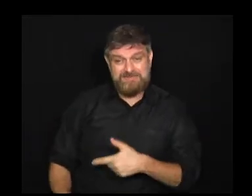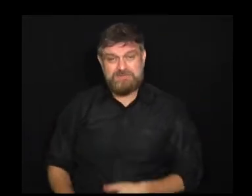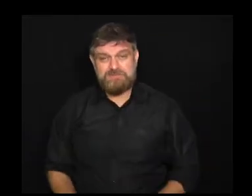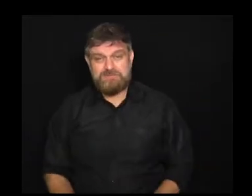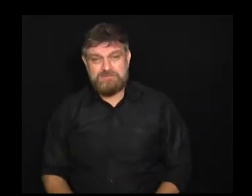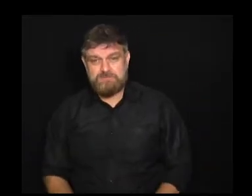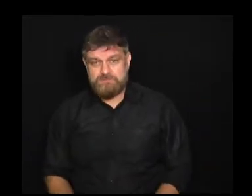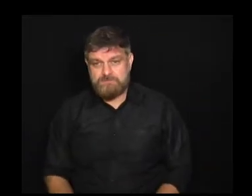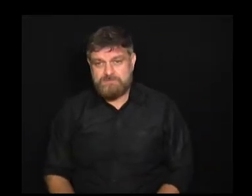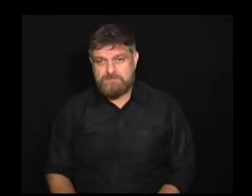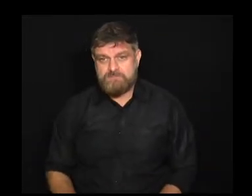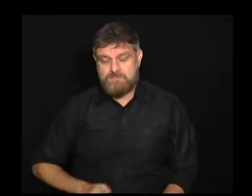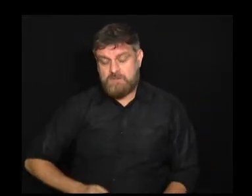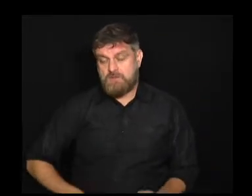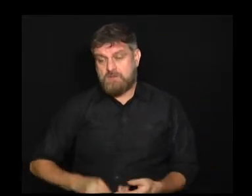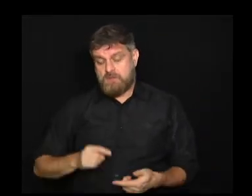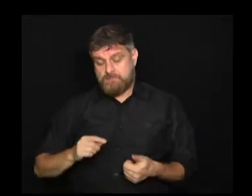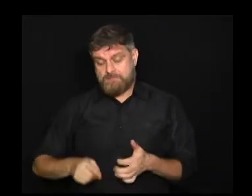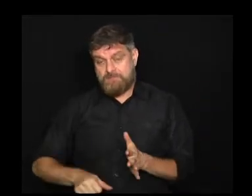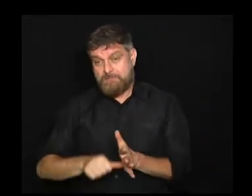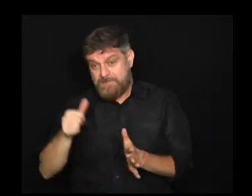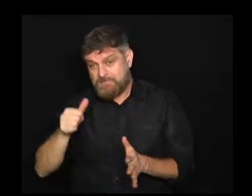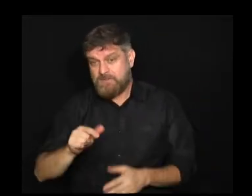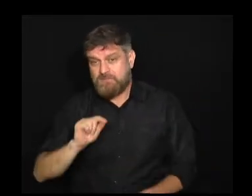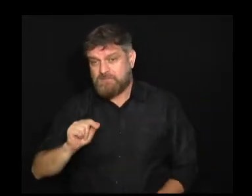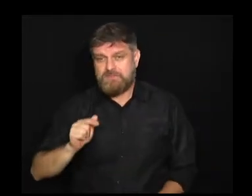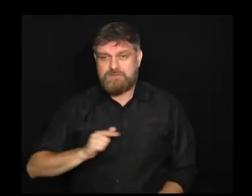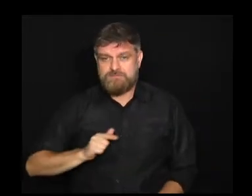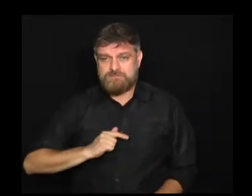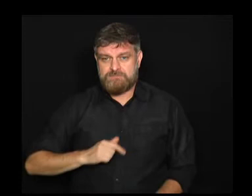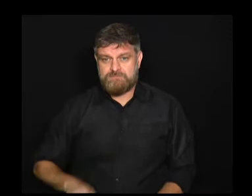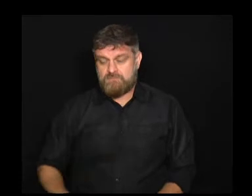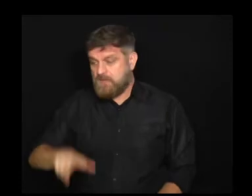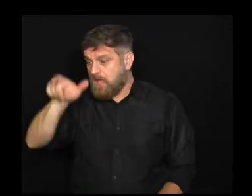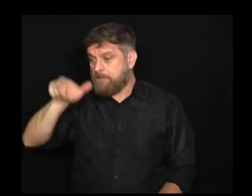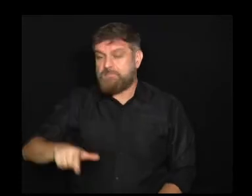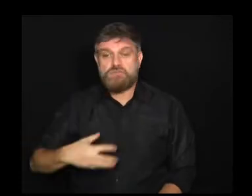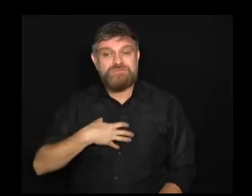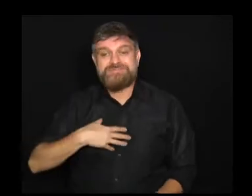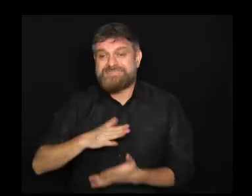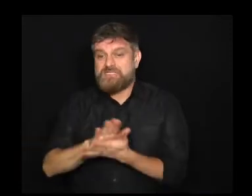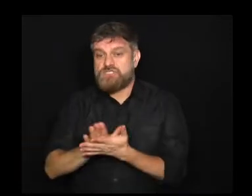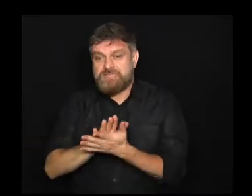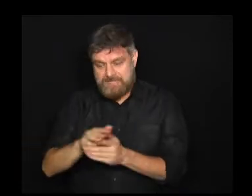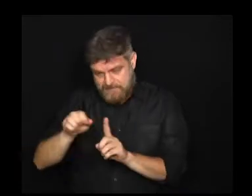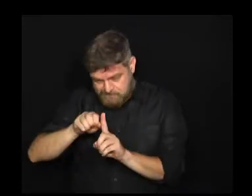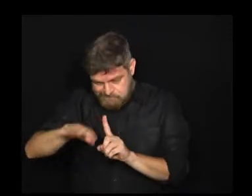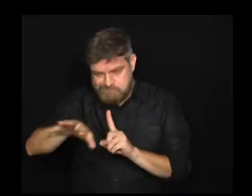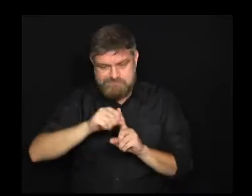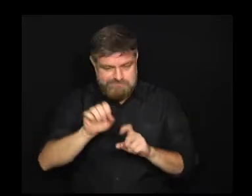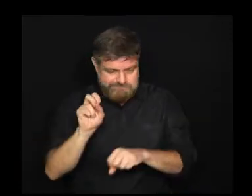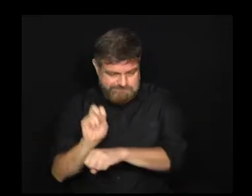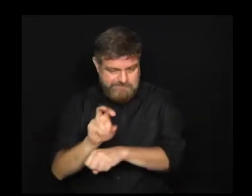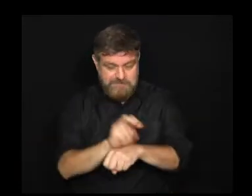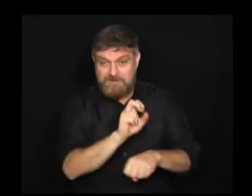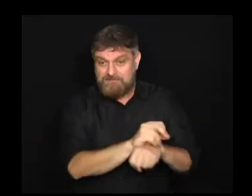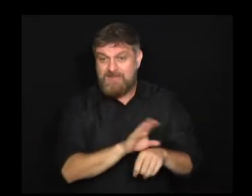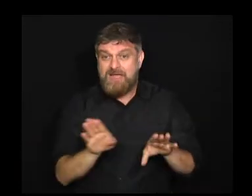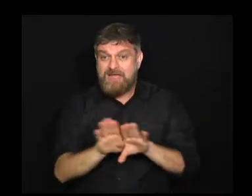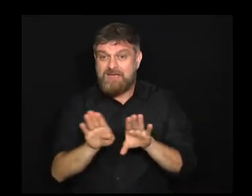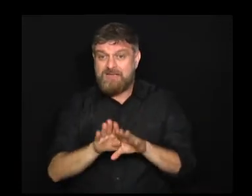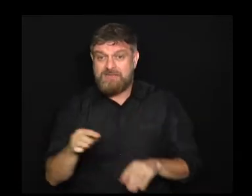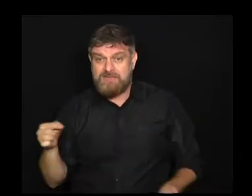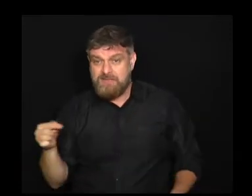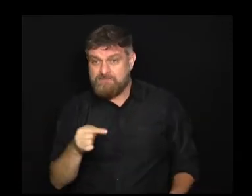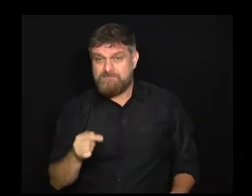Isso pode ser vários motivos. Primeiro, essa questão dele transmitir em período assintomático. Segundo, o fato de não ser tão grave. Por